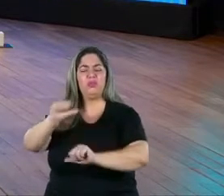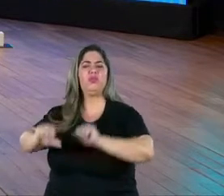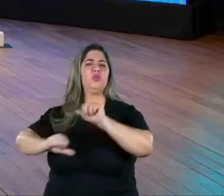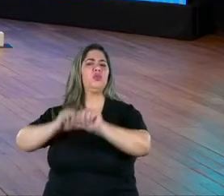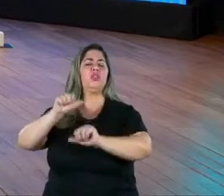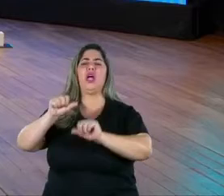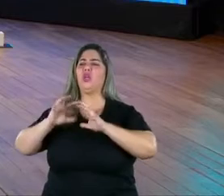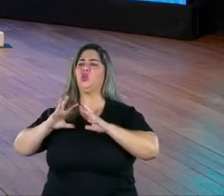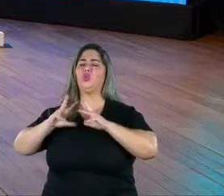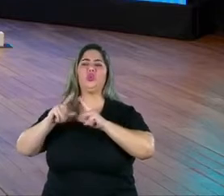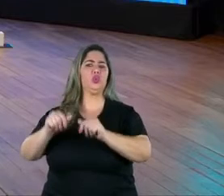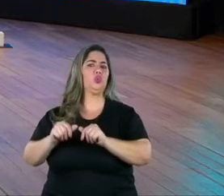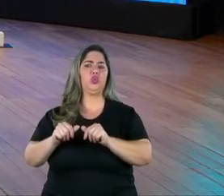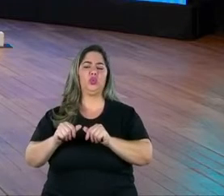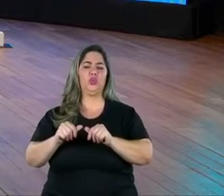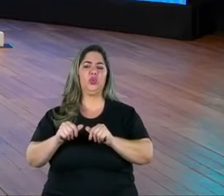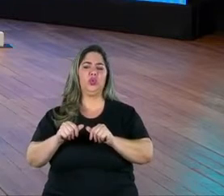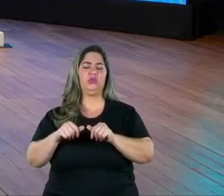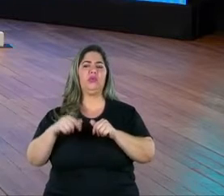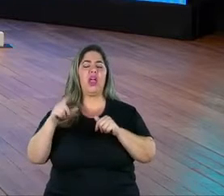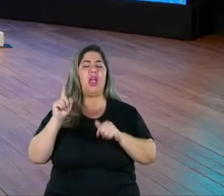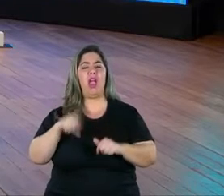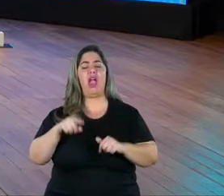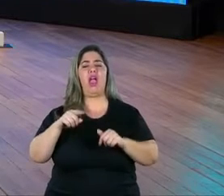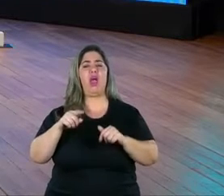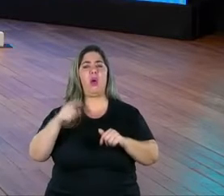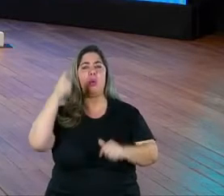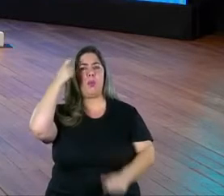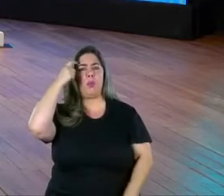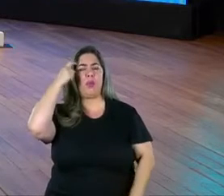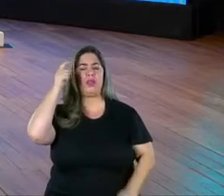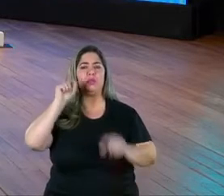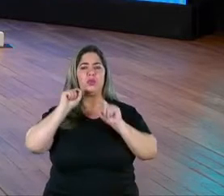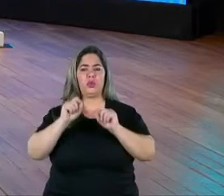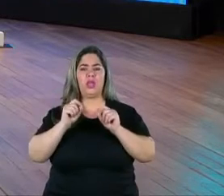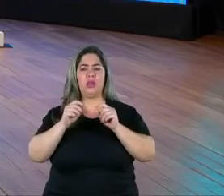suas dimensões. E o que é o pensamento complexo? Ele é nômade.